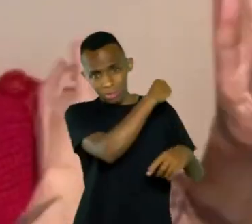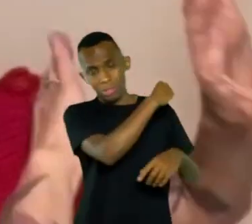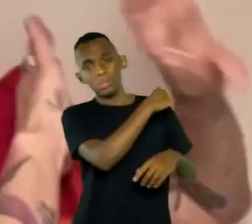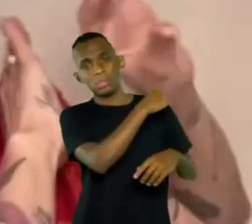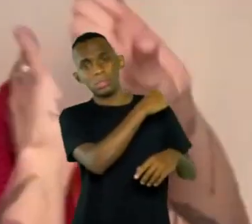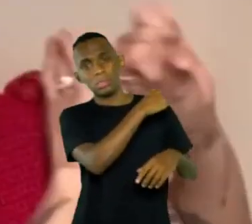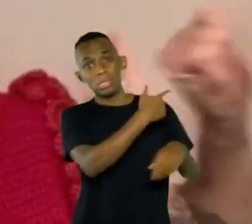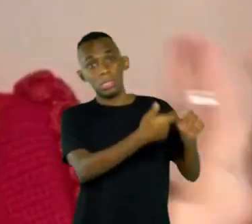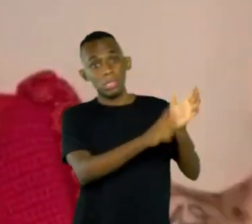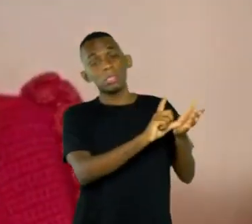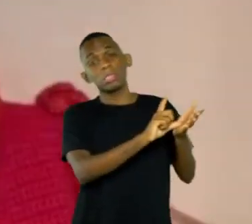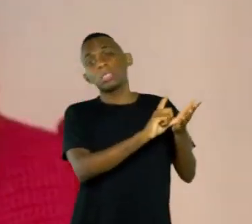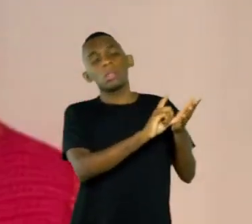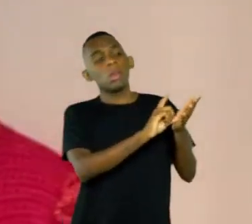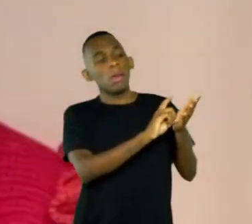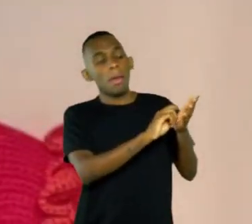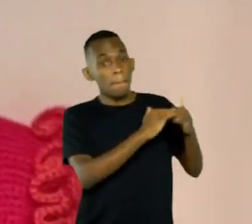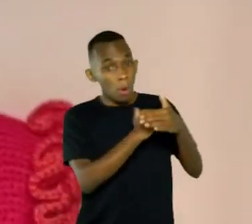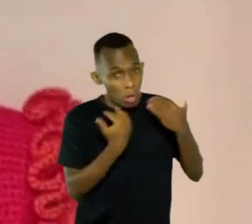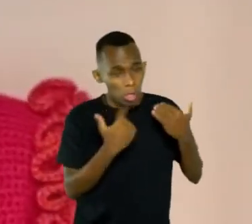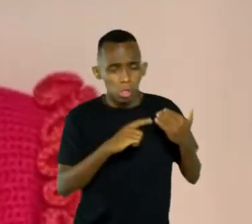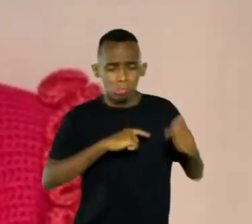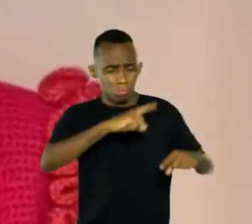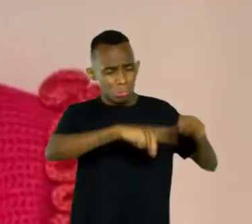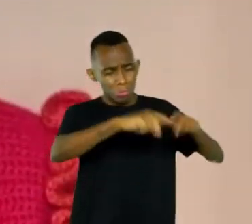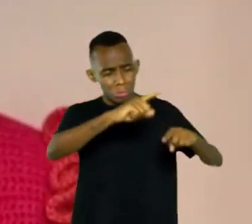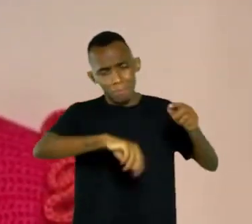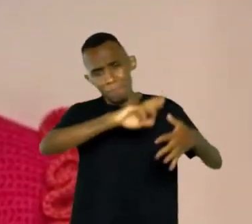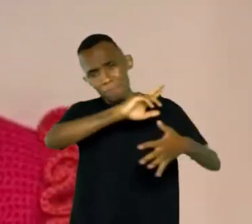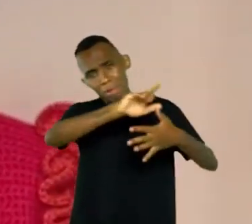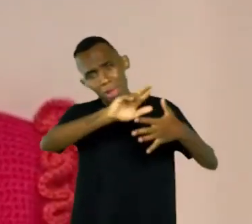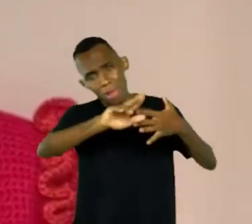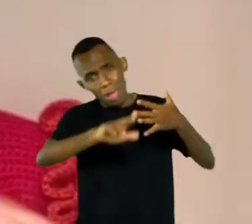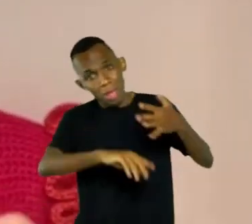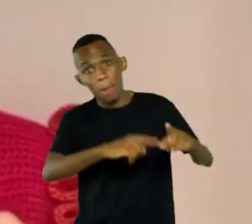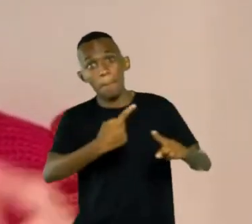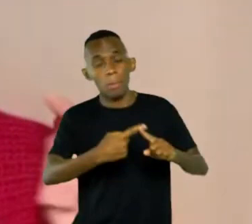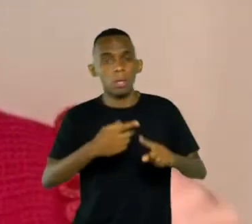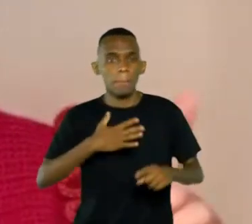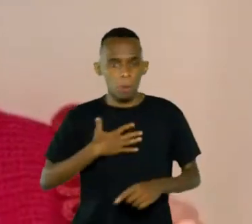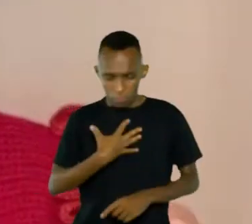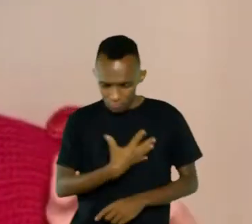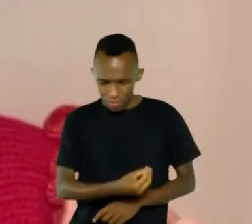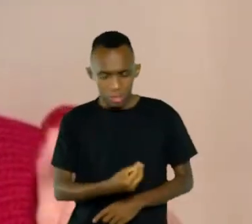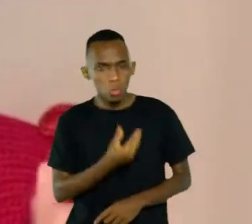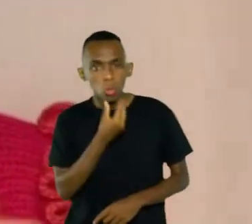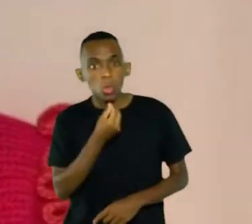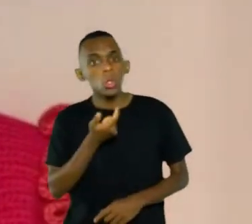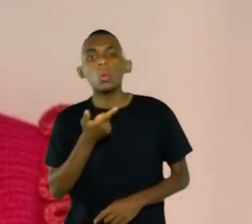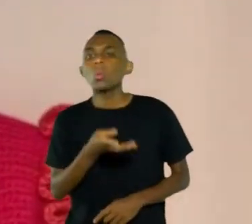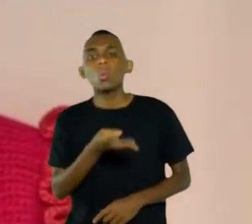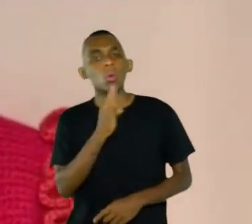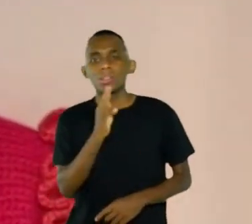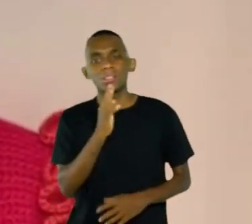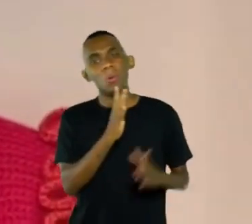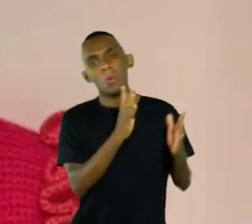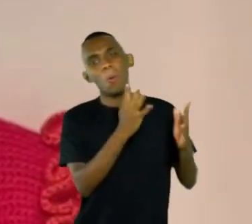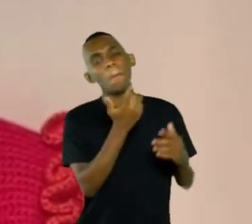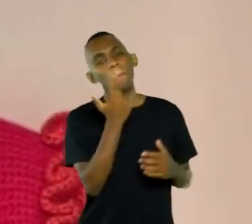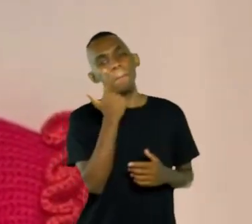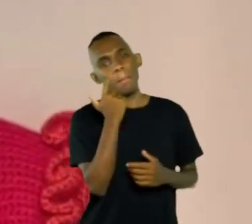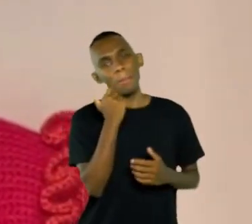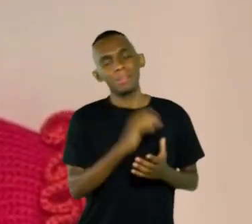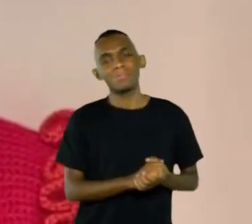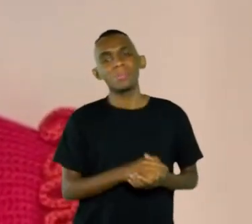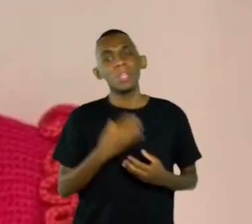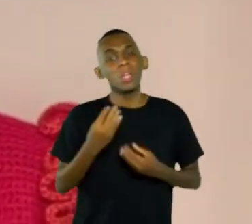Francisco. Eu queria que o Francisco convivesse com várias fotos, porque o Francisco não conheceu o pai. Então, como é essa ausência para o Fran, né? Eu me pergunto